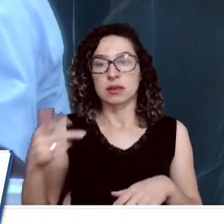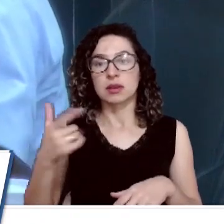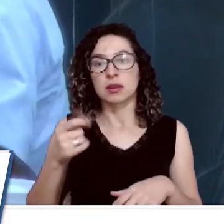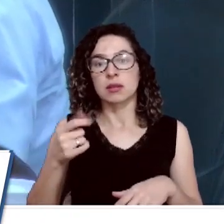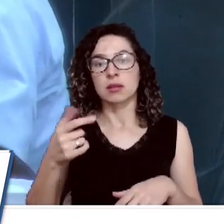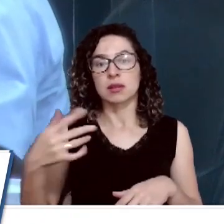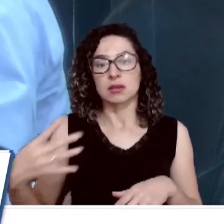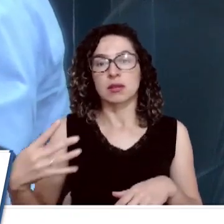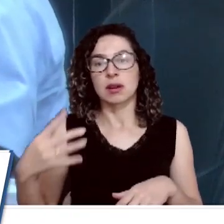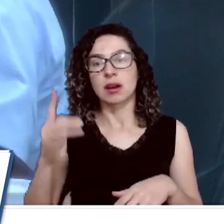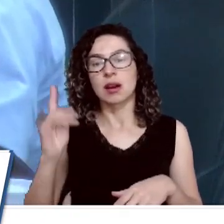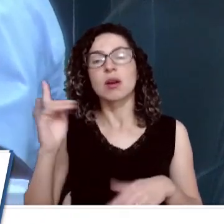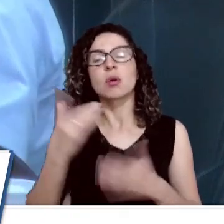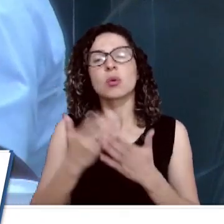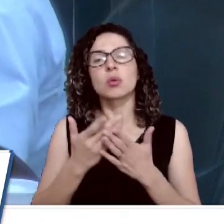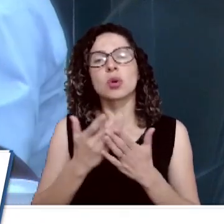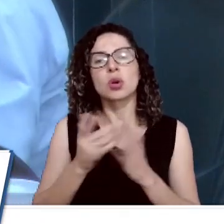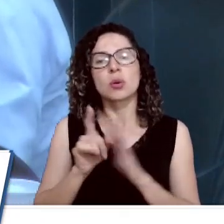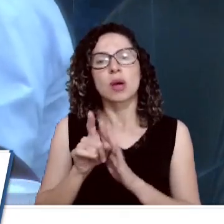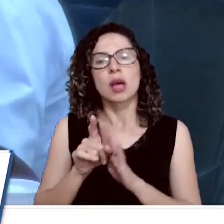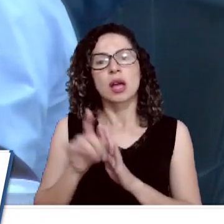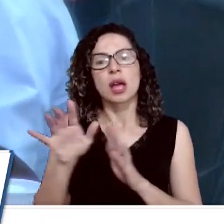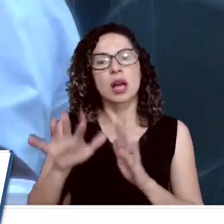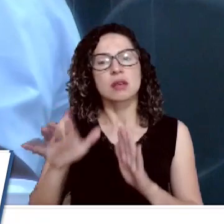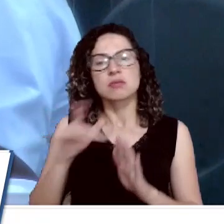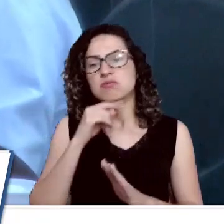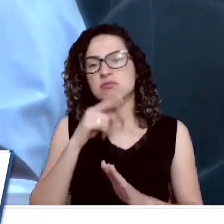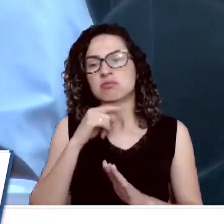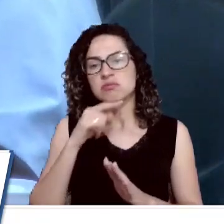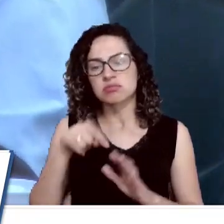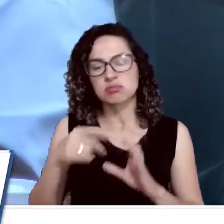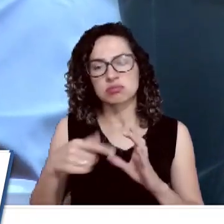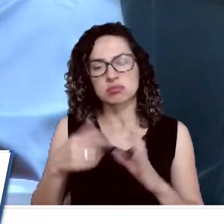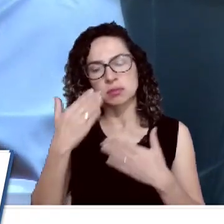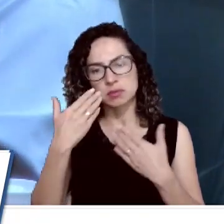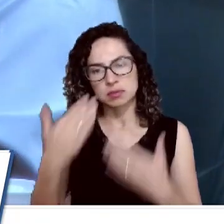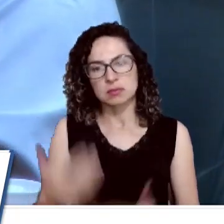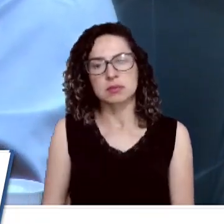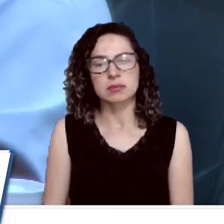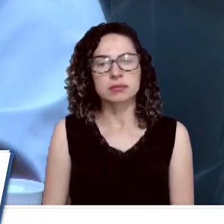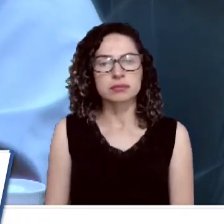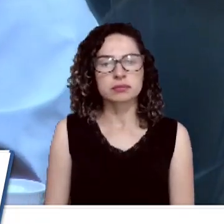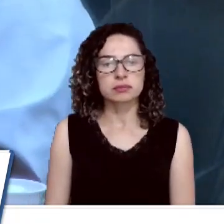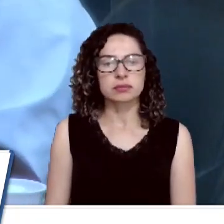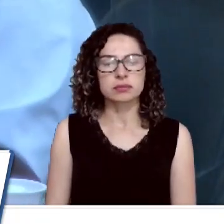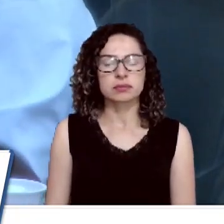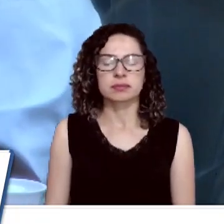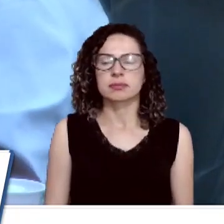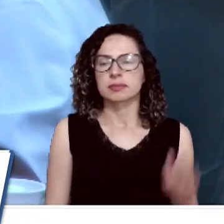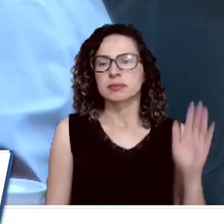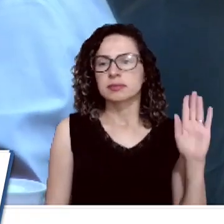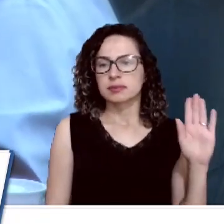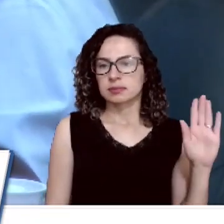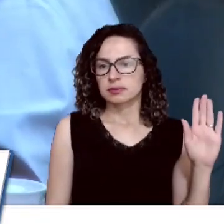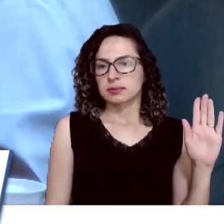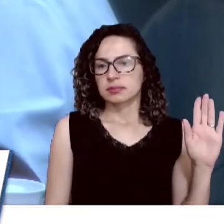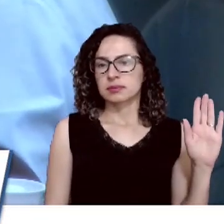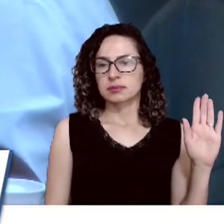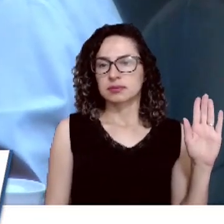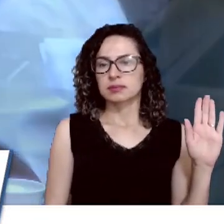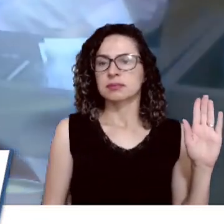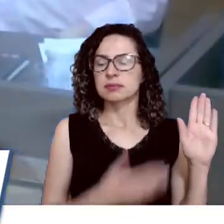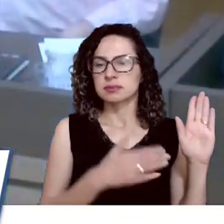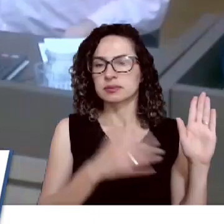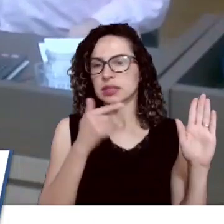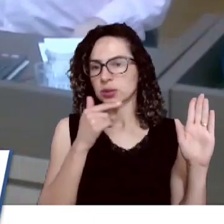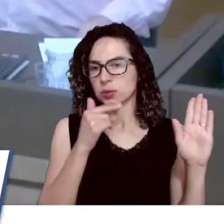o estudo não chega nessa Casa de Leis. Obrigado, senhor presidente. Peço a palavra. Palavra, vereador Gilson